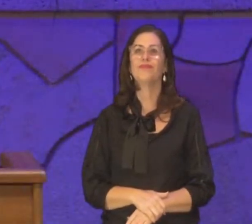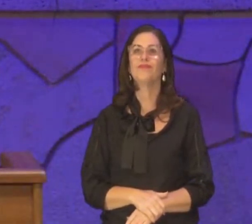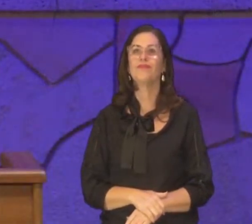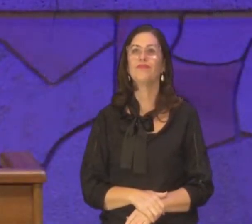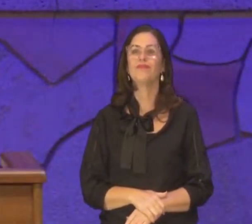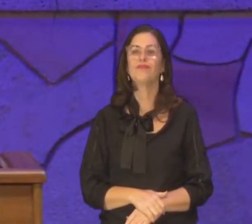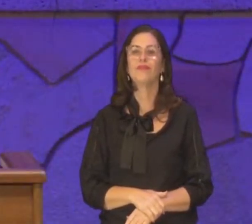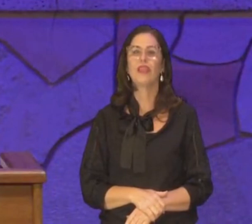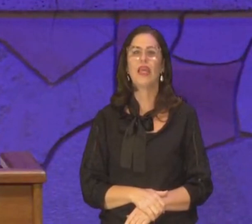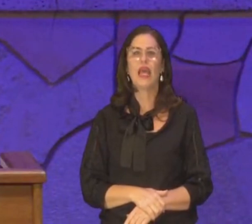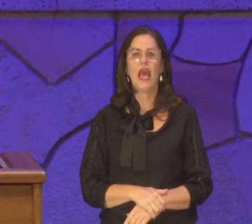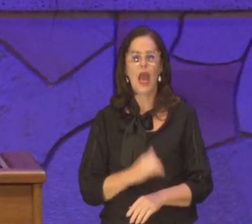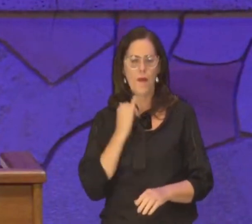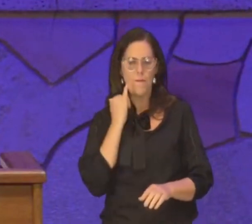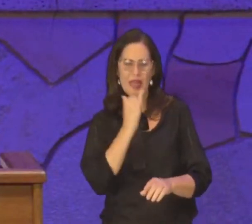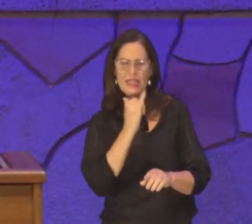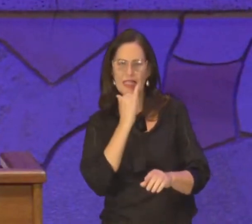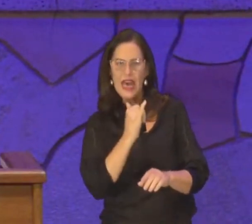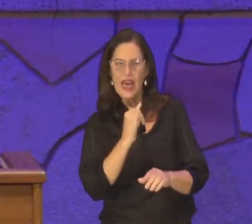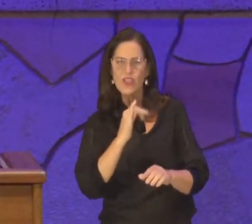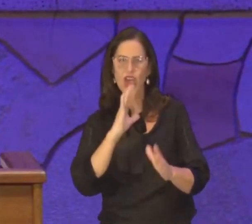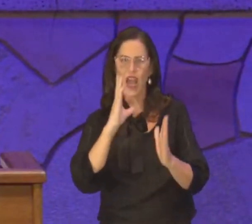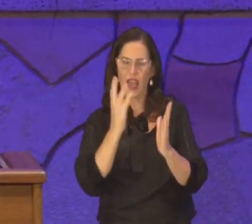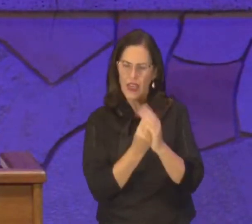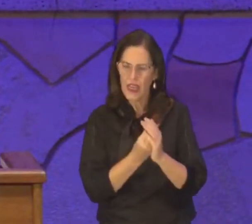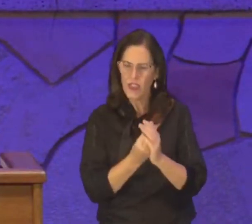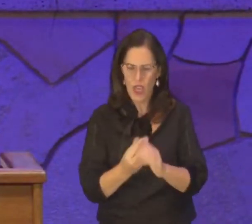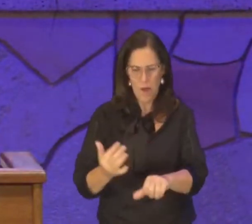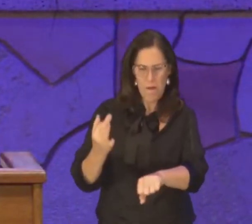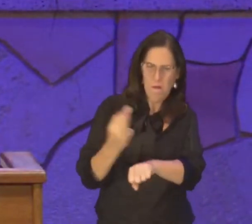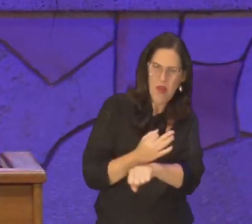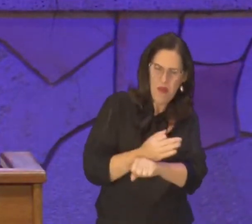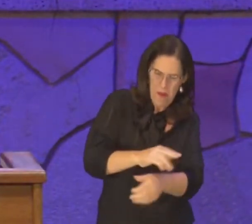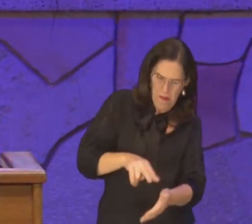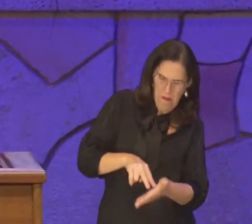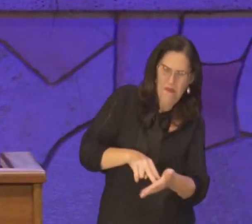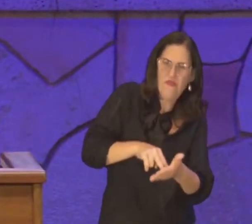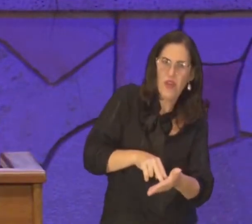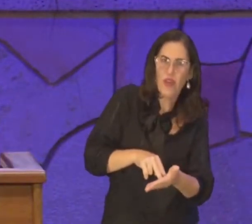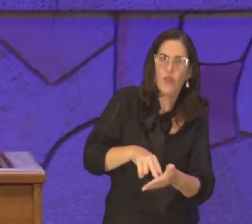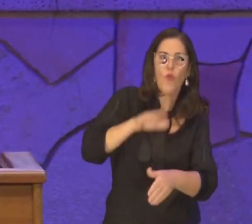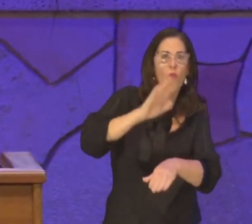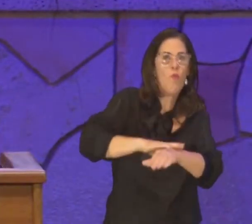esta igreja é uma mensagem de perseverança diante das dificuldades.